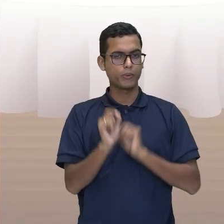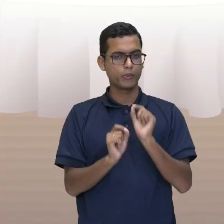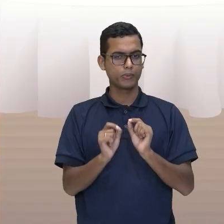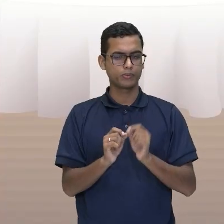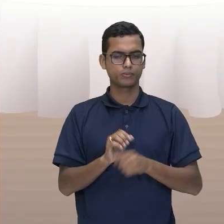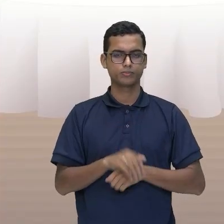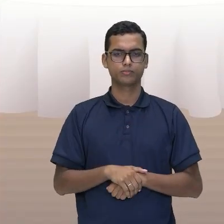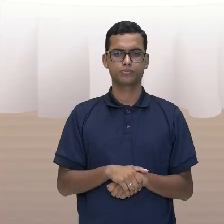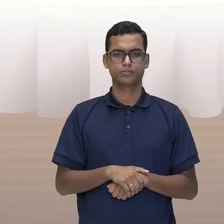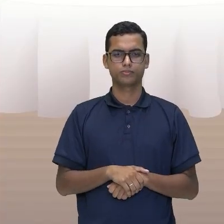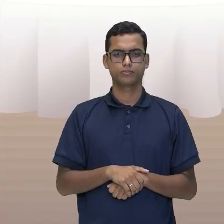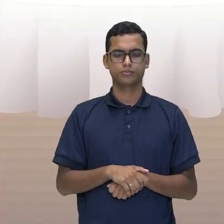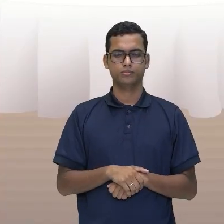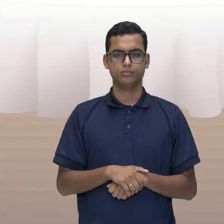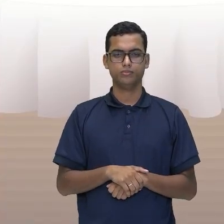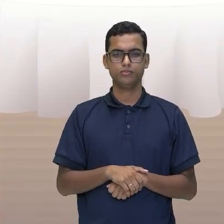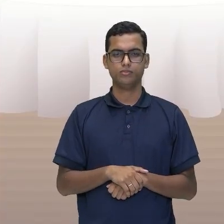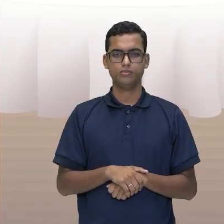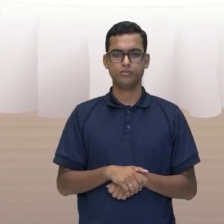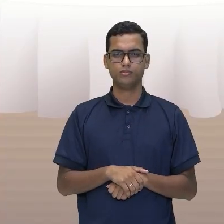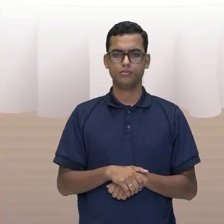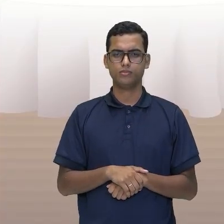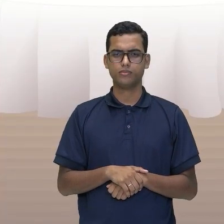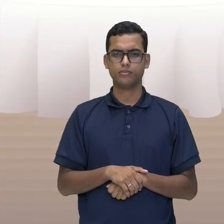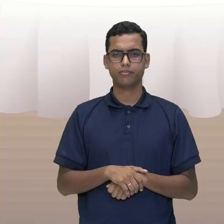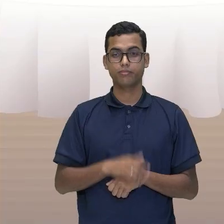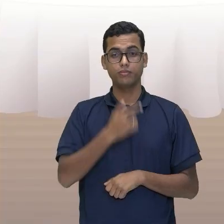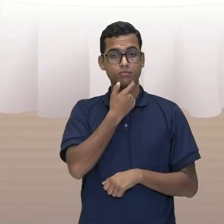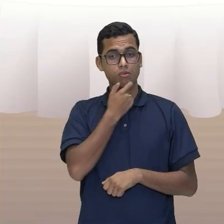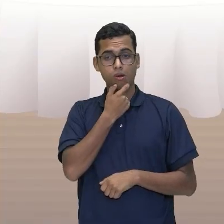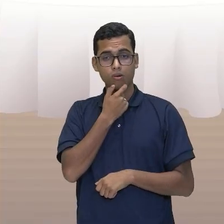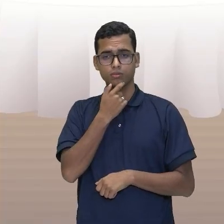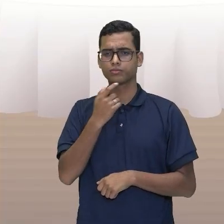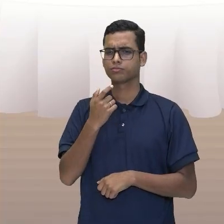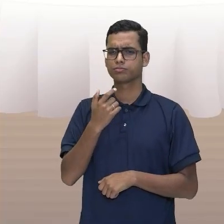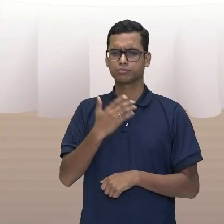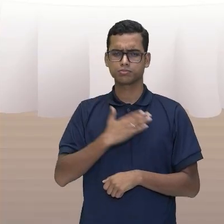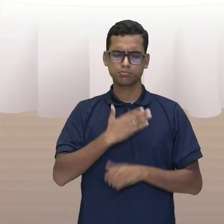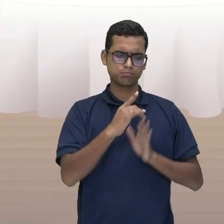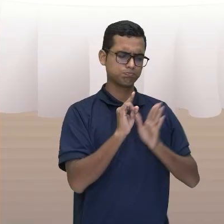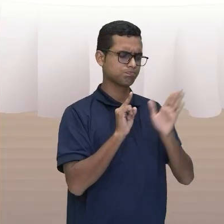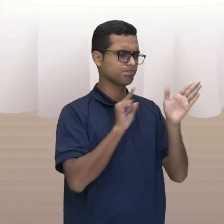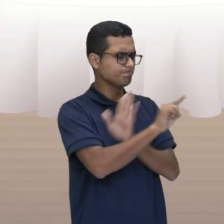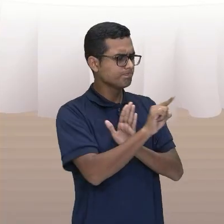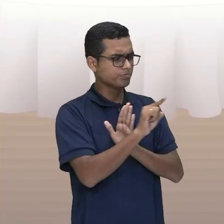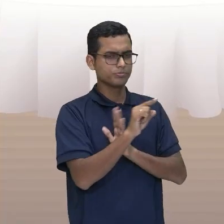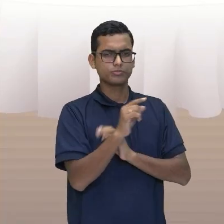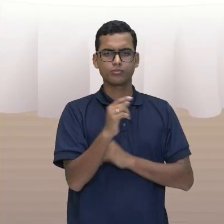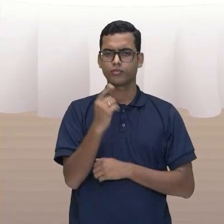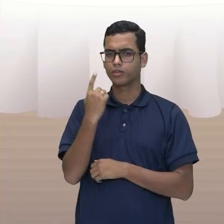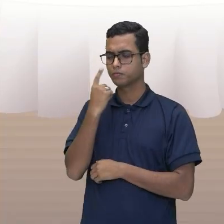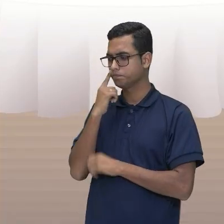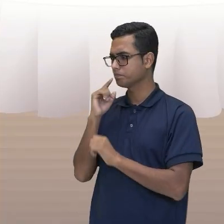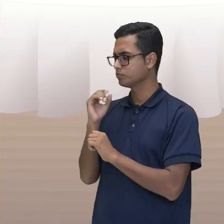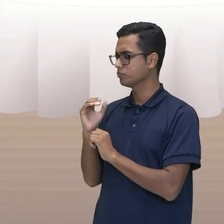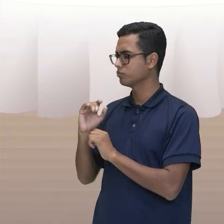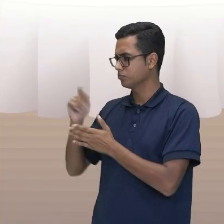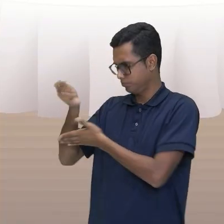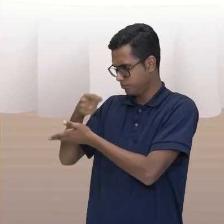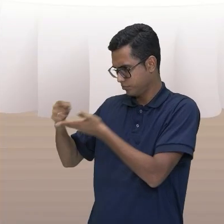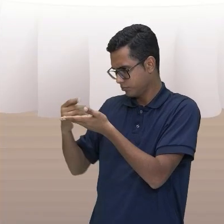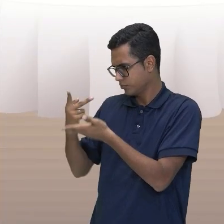pizza, please? Ela me perguntou. O que ela me perguntou? Yes, eu perguntei assim dela. Posso tirar o seu